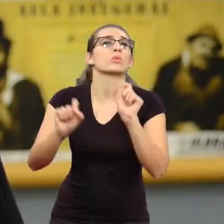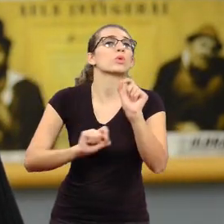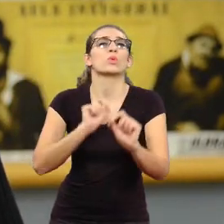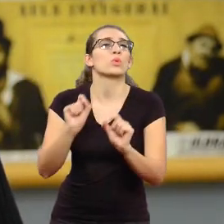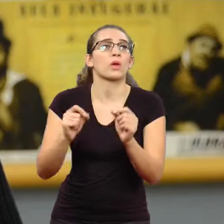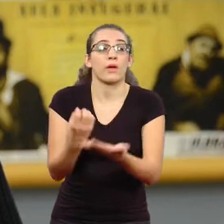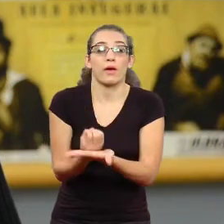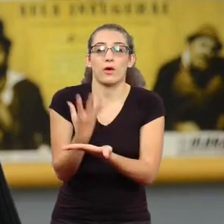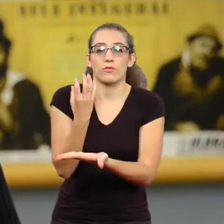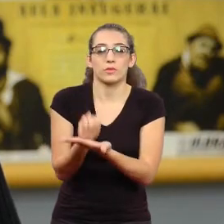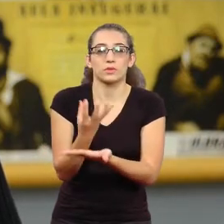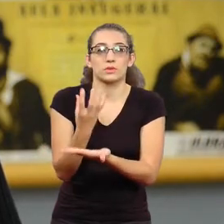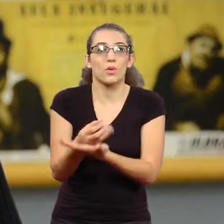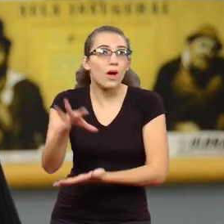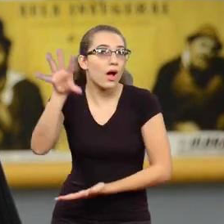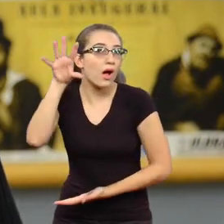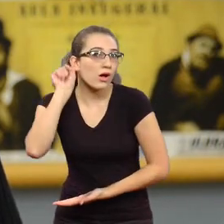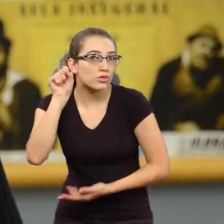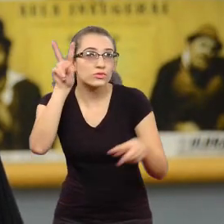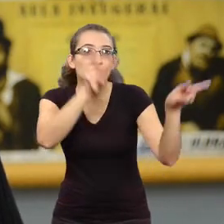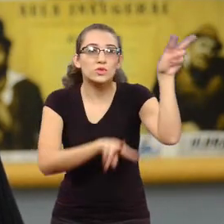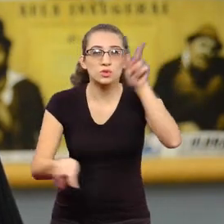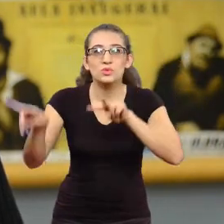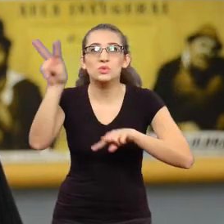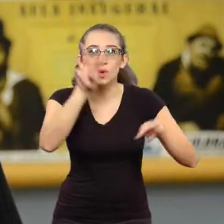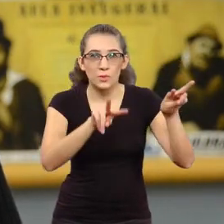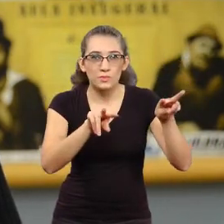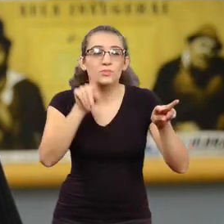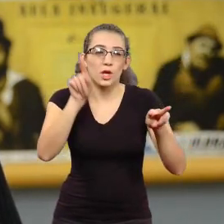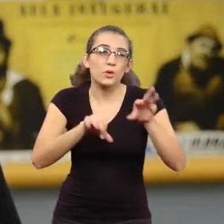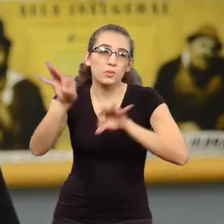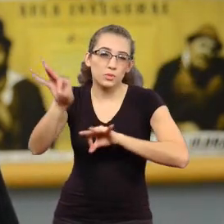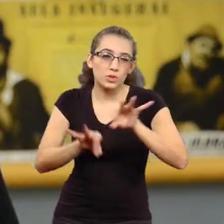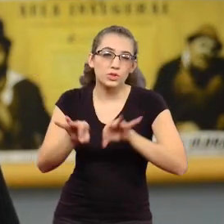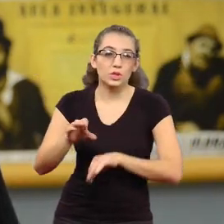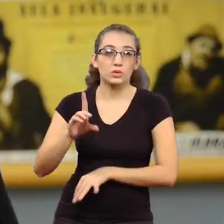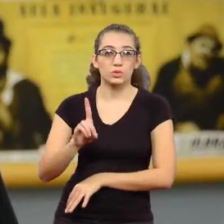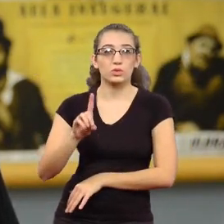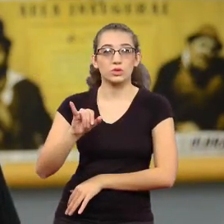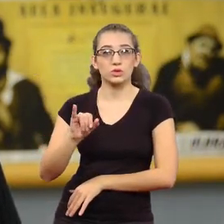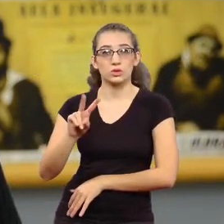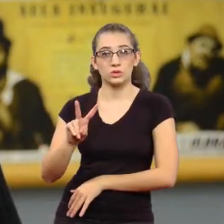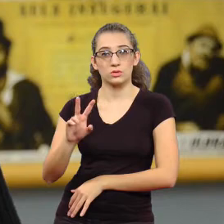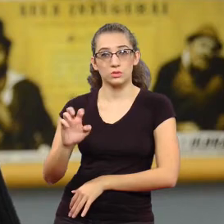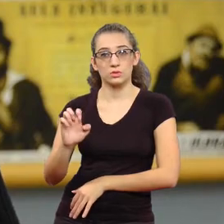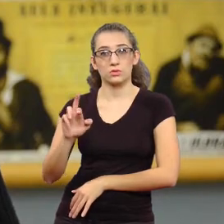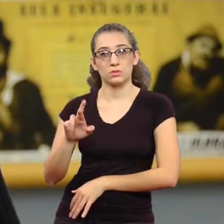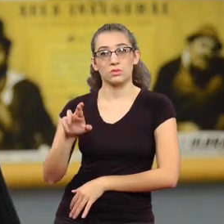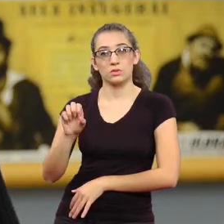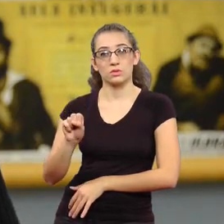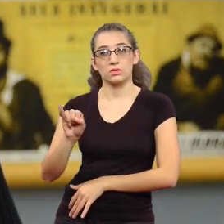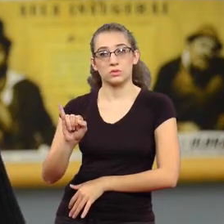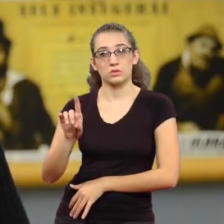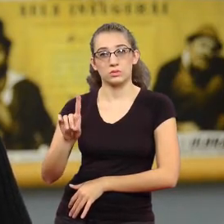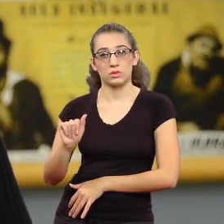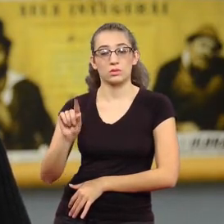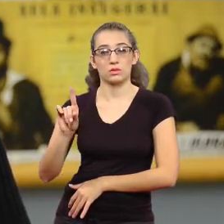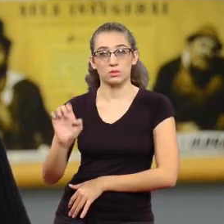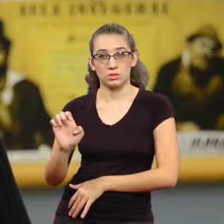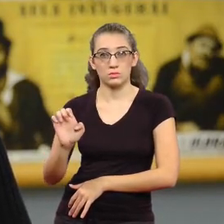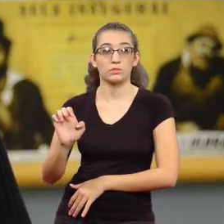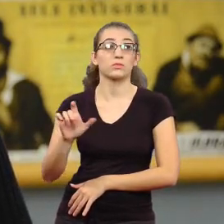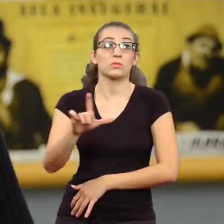da alfabetização audiovisual. É o chamado projeto Diversidade, em que estudantes de